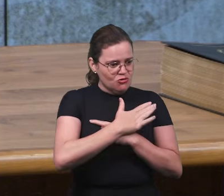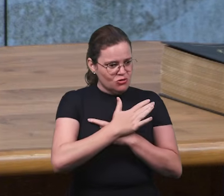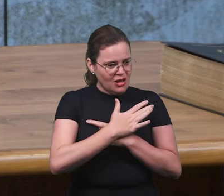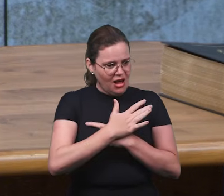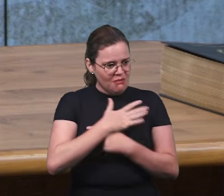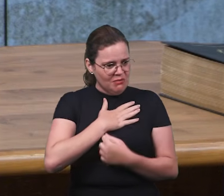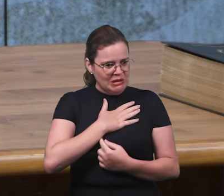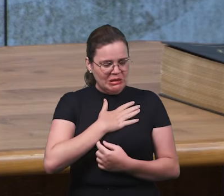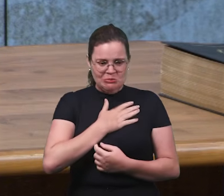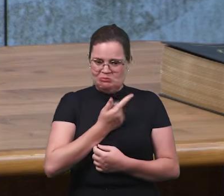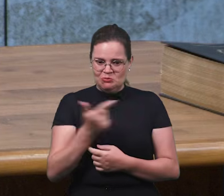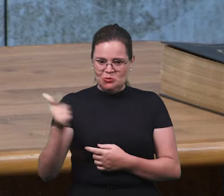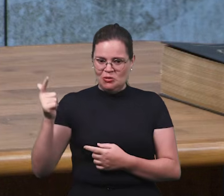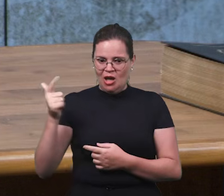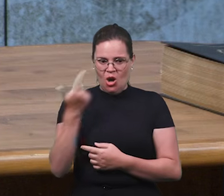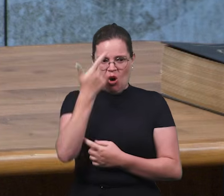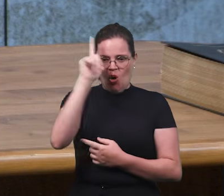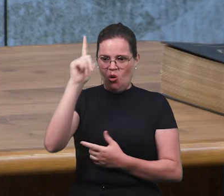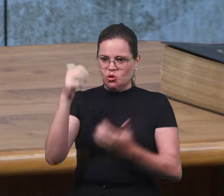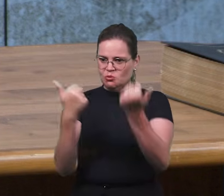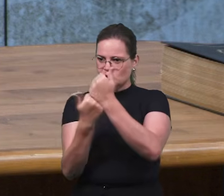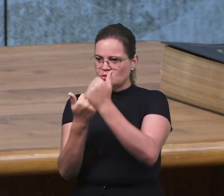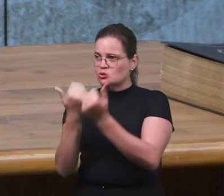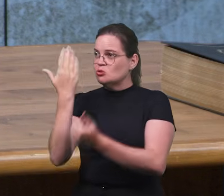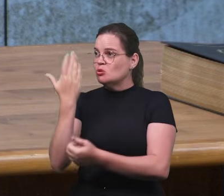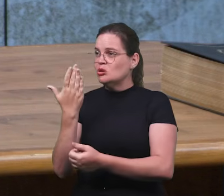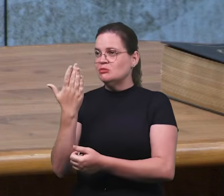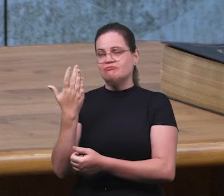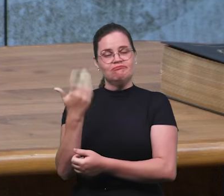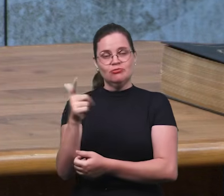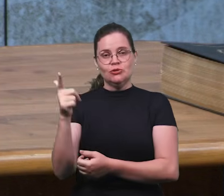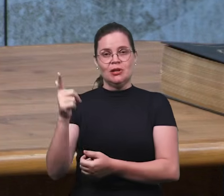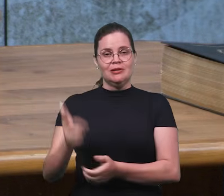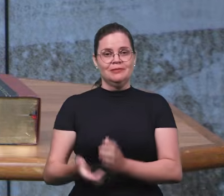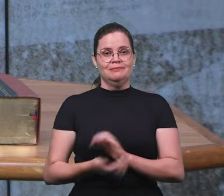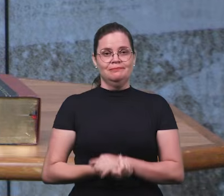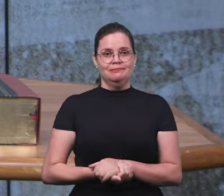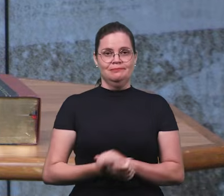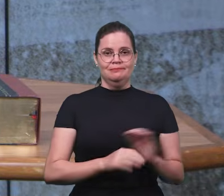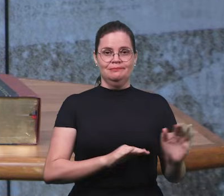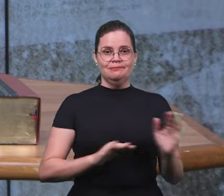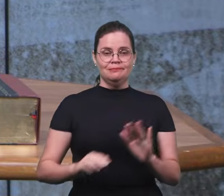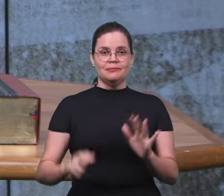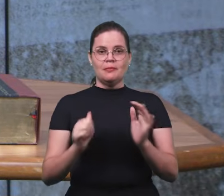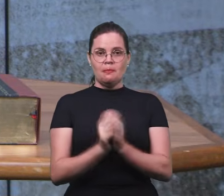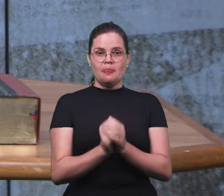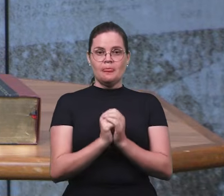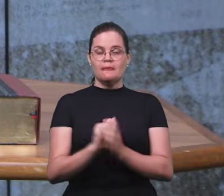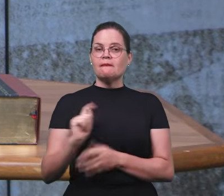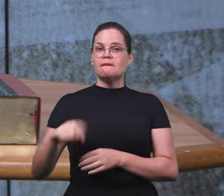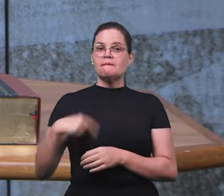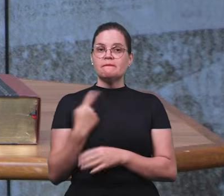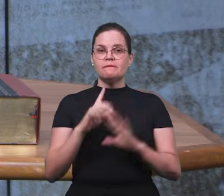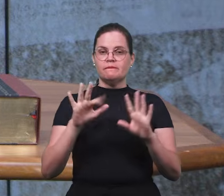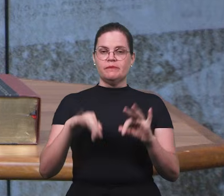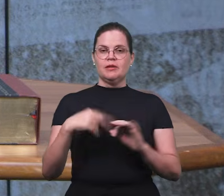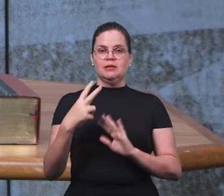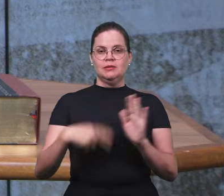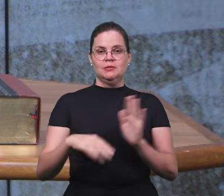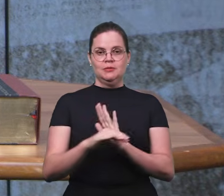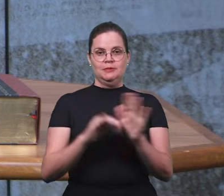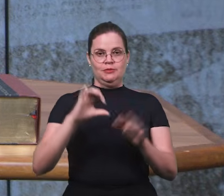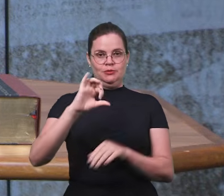tua presença por causa disto. Amém, irmãos? Fizemos a leitura do capítulo